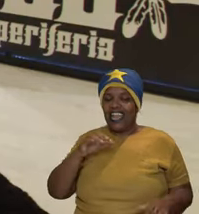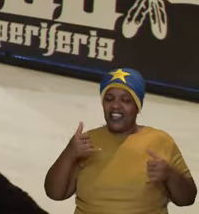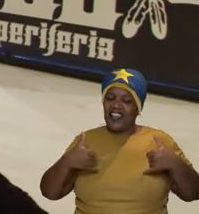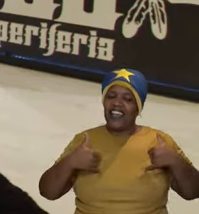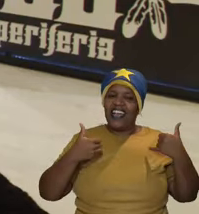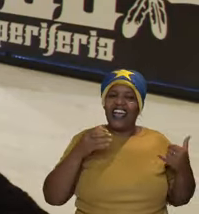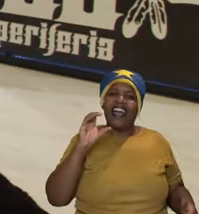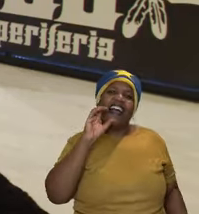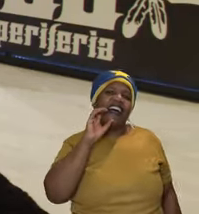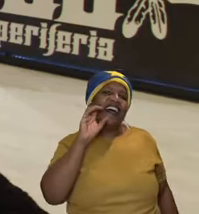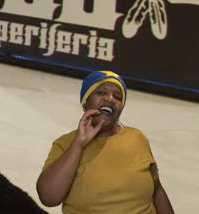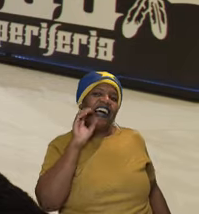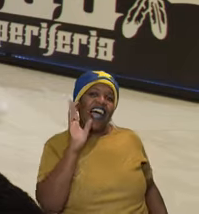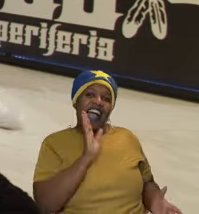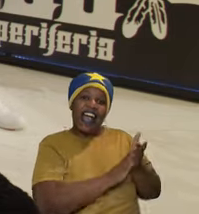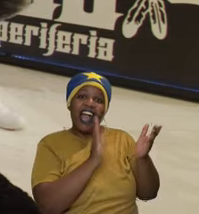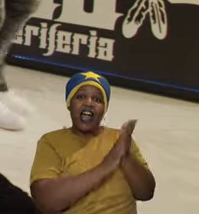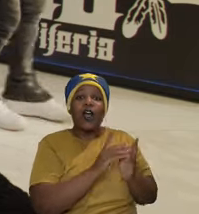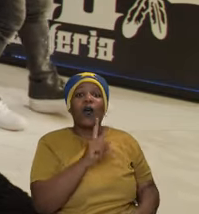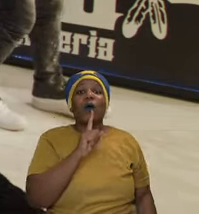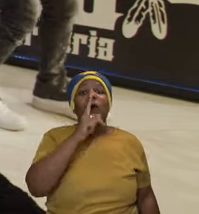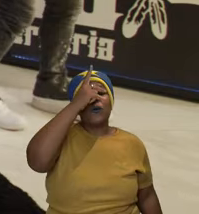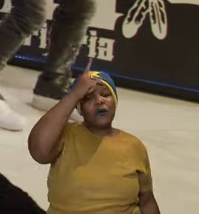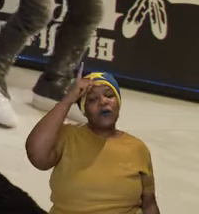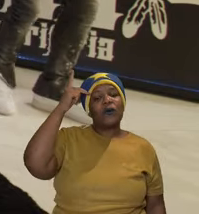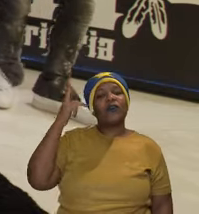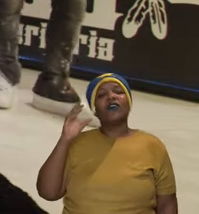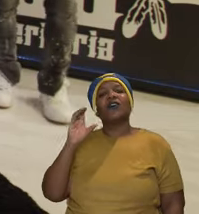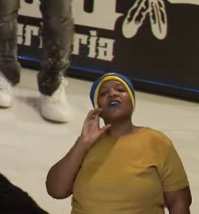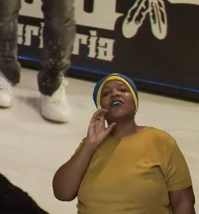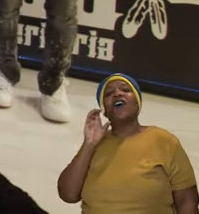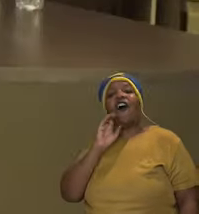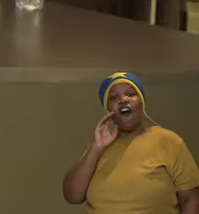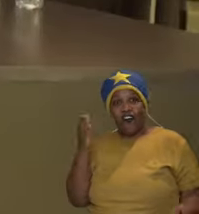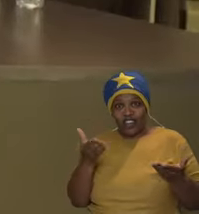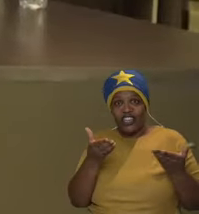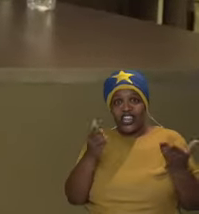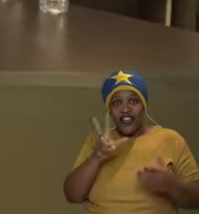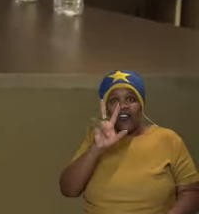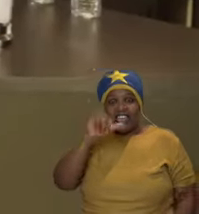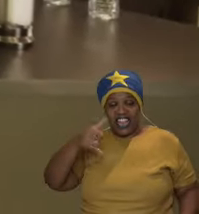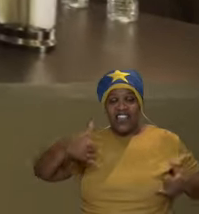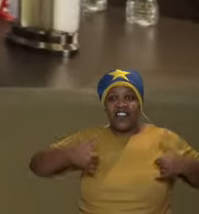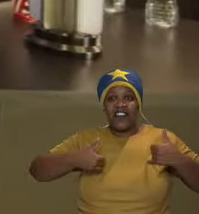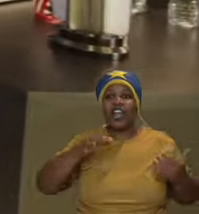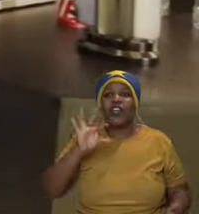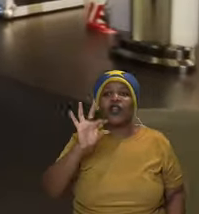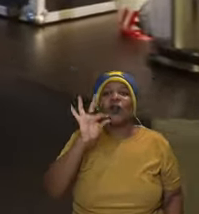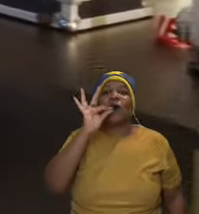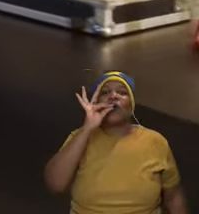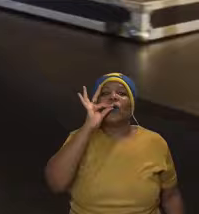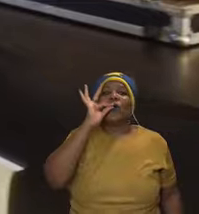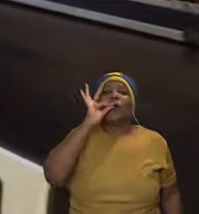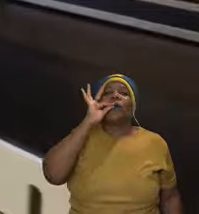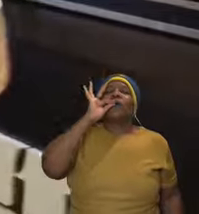Colômbia, aniversário do colombiano. Hoje vai ter festa na